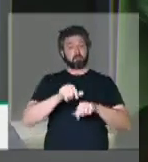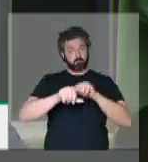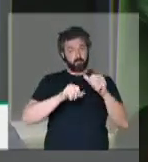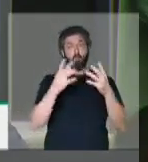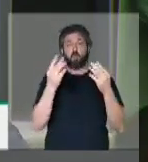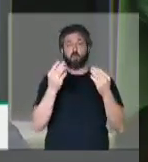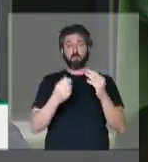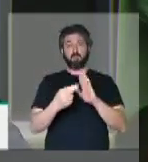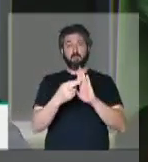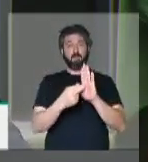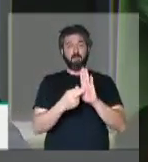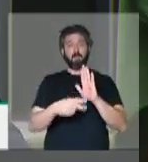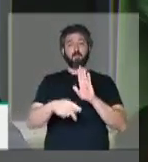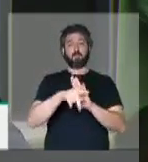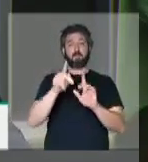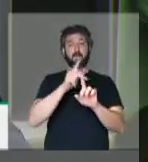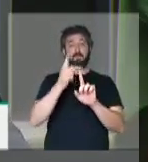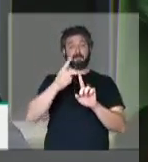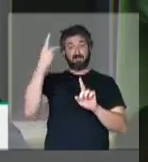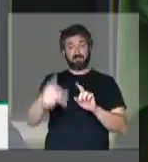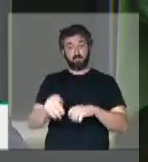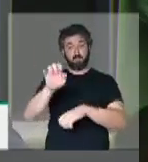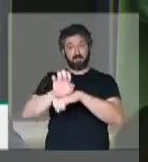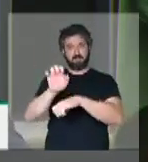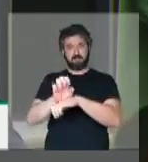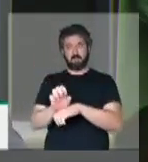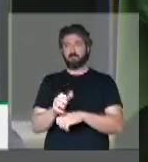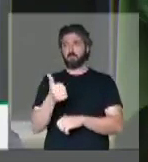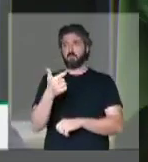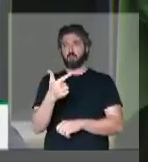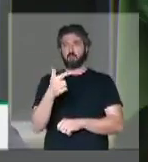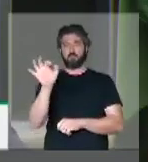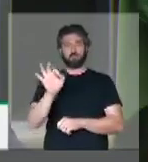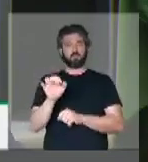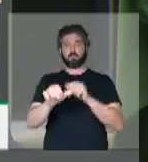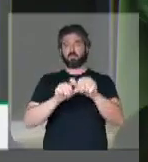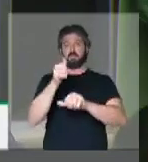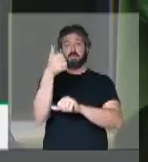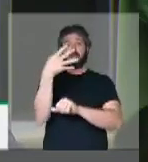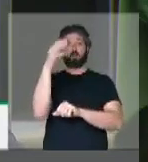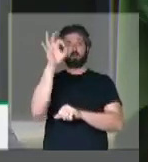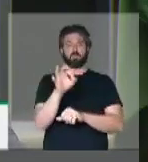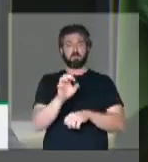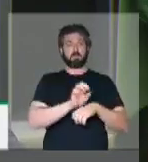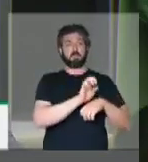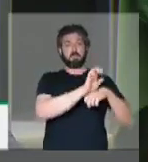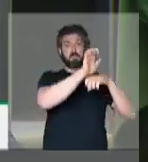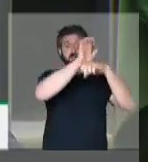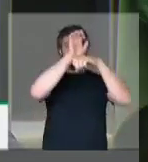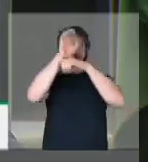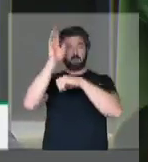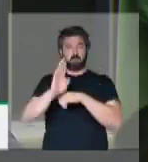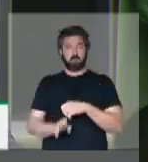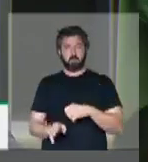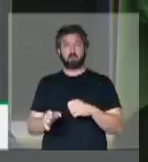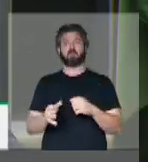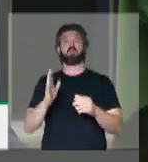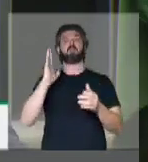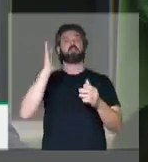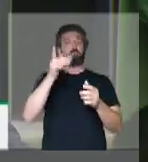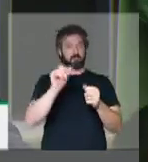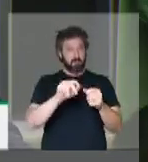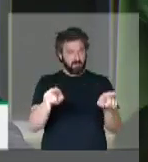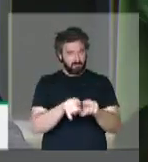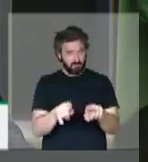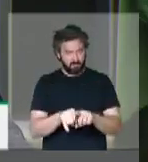alterações importantes na Previdência. Nós subimos de 12% para 14%, que aliás a maioria dos estados brasileiros já o